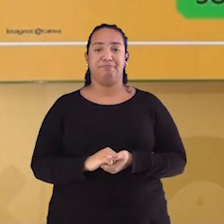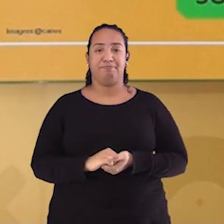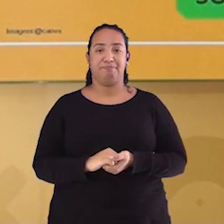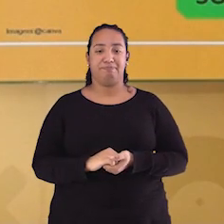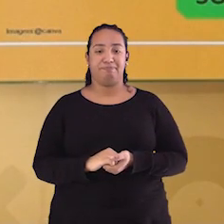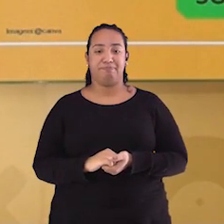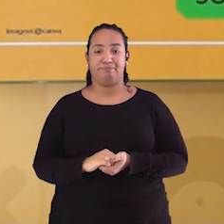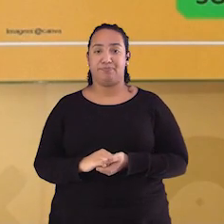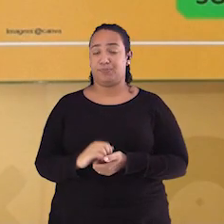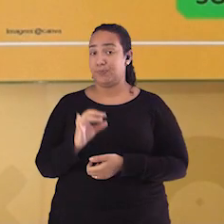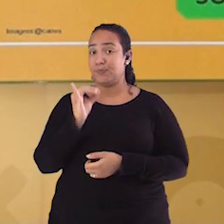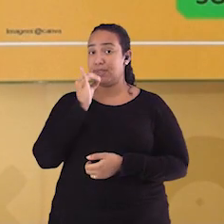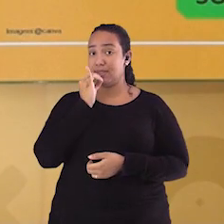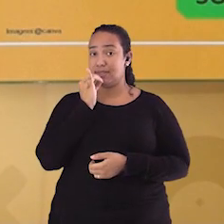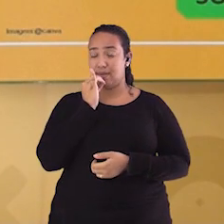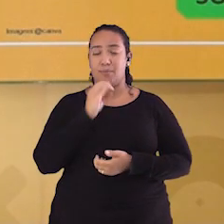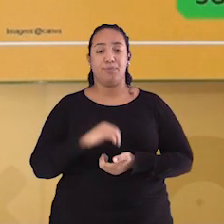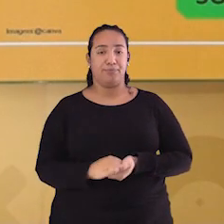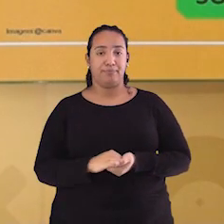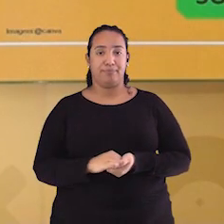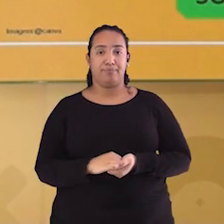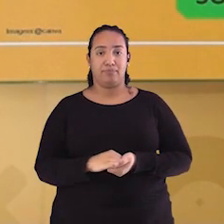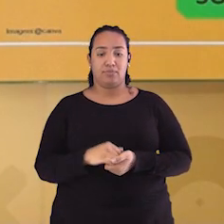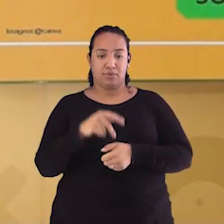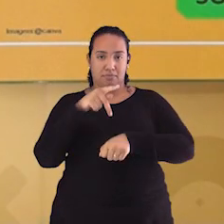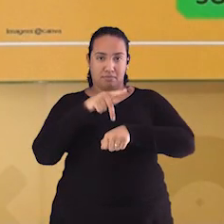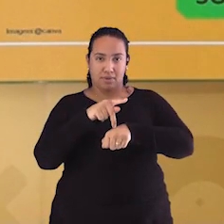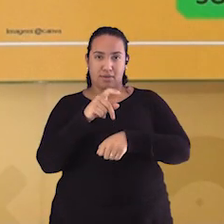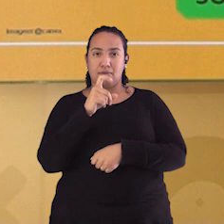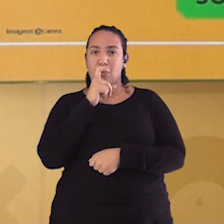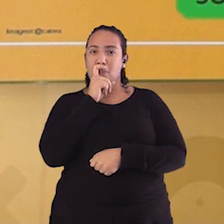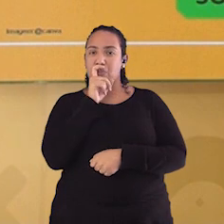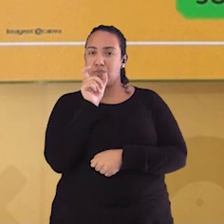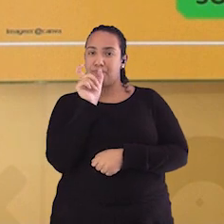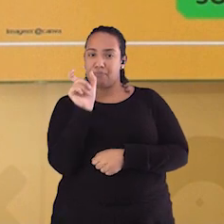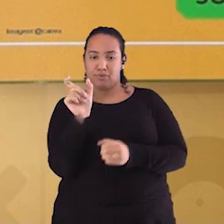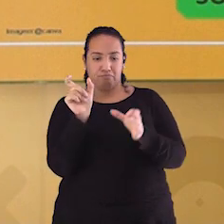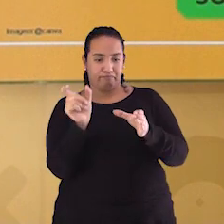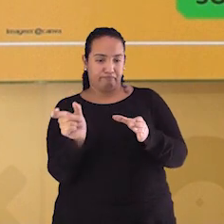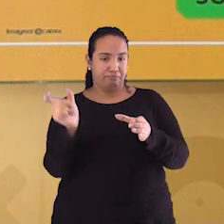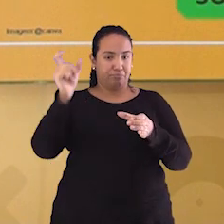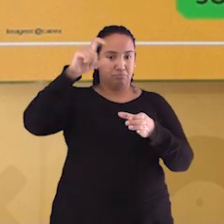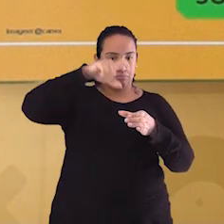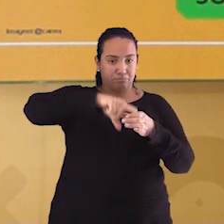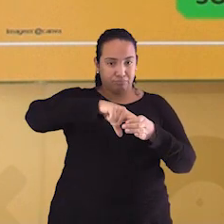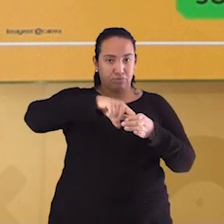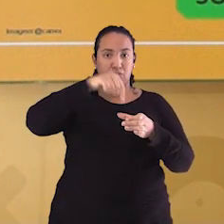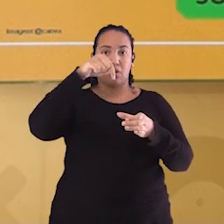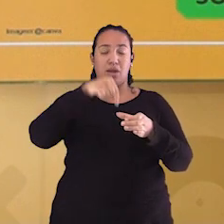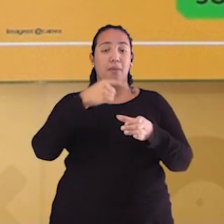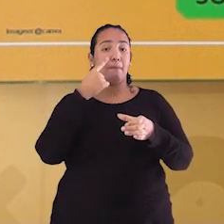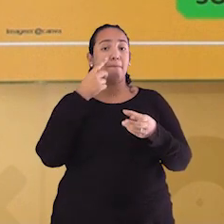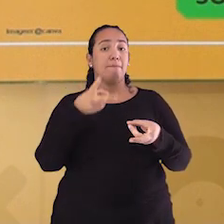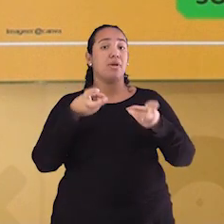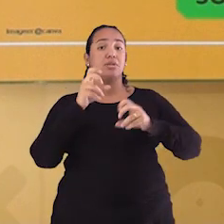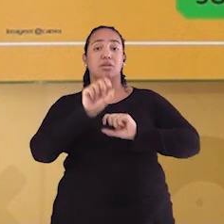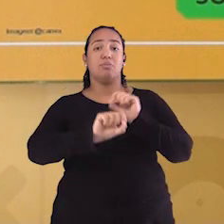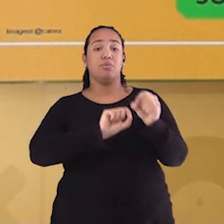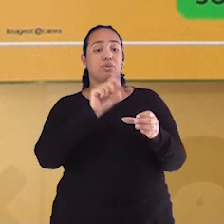Um exemplo, ao colocarmos um cubo de gelo num copo, após algum tempo é possível observar